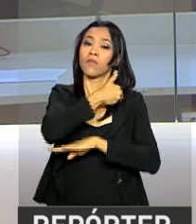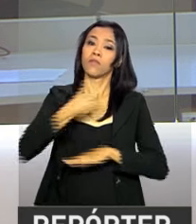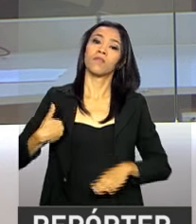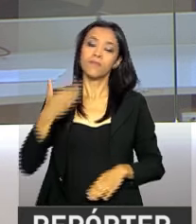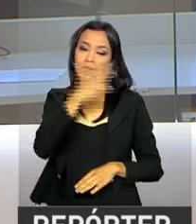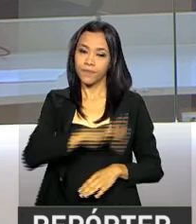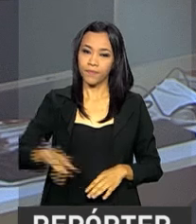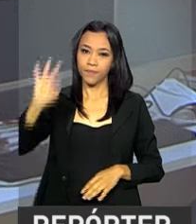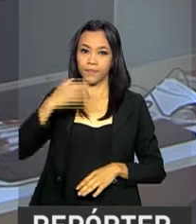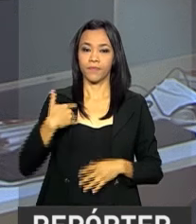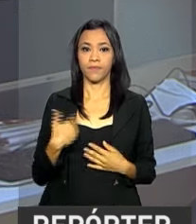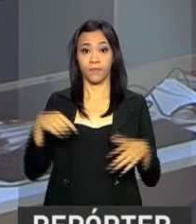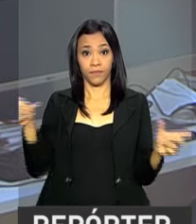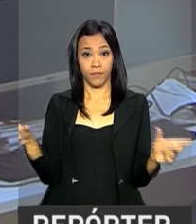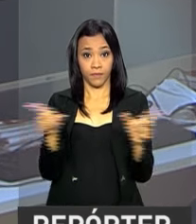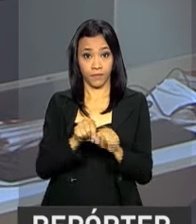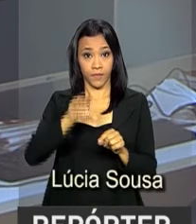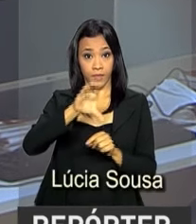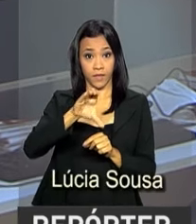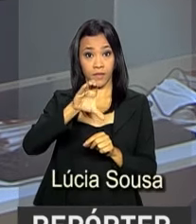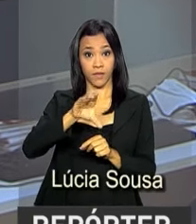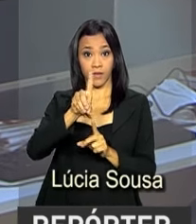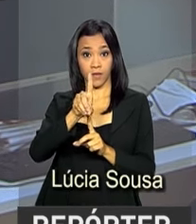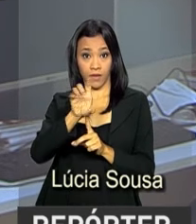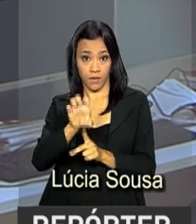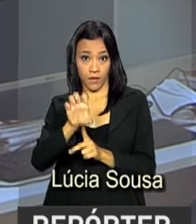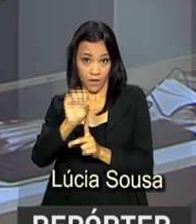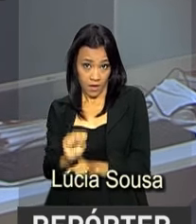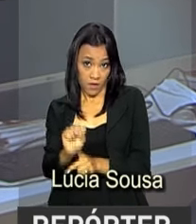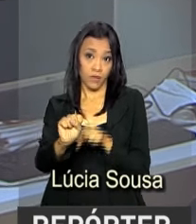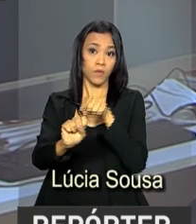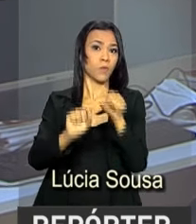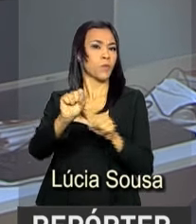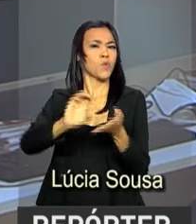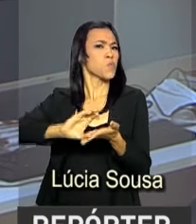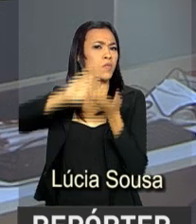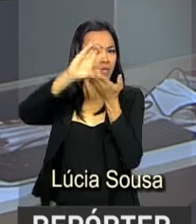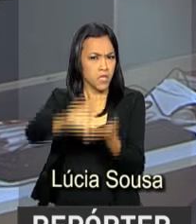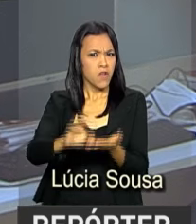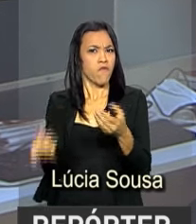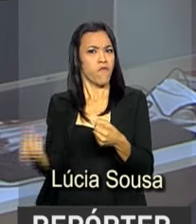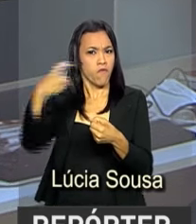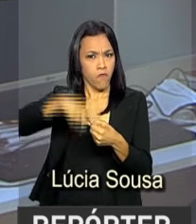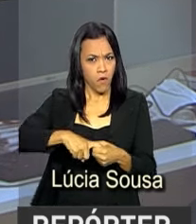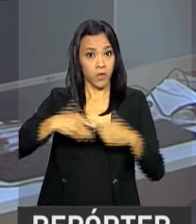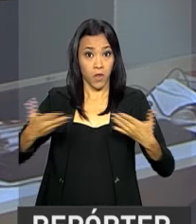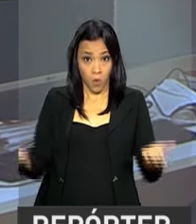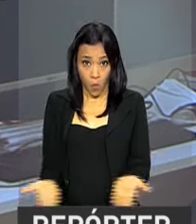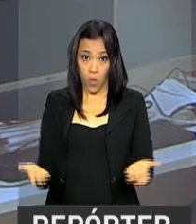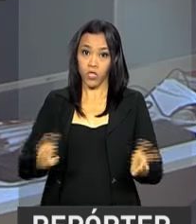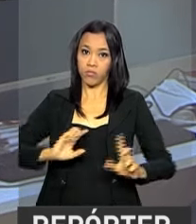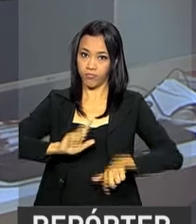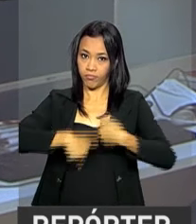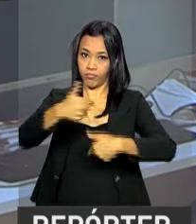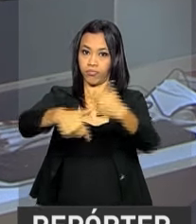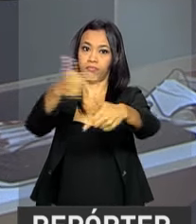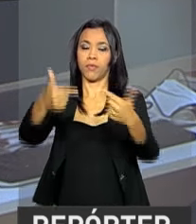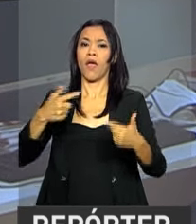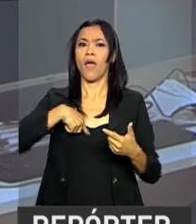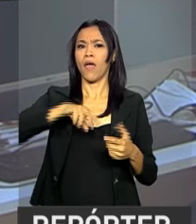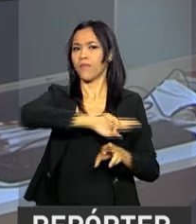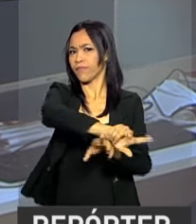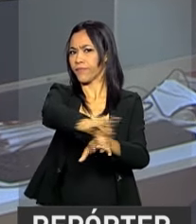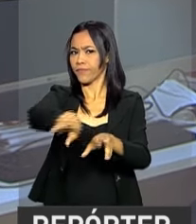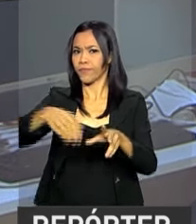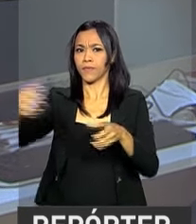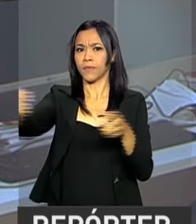governo federal. O Conselho de Desenvolvimento Econômico e Social vai retomar as atividades hoje. O órgão é formado pela